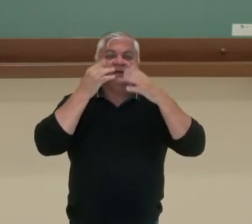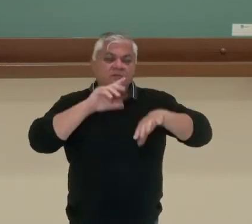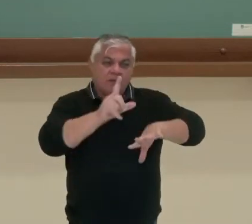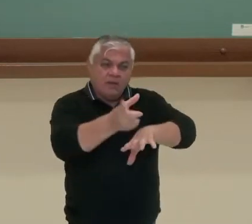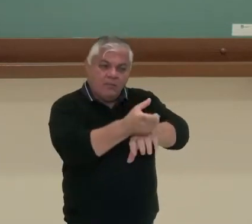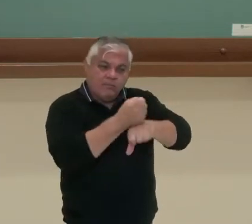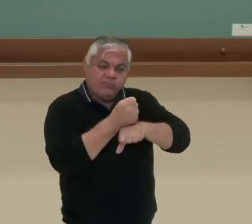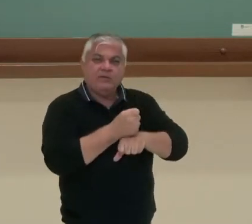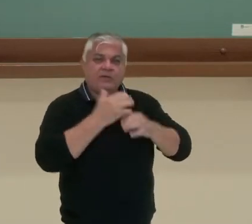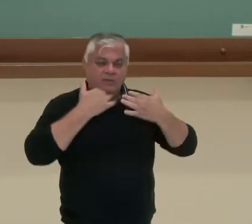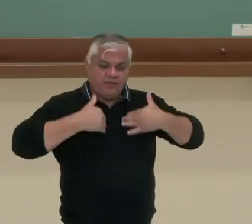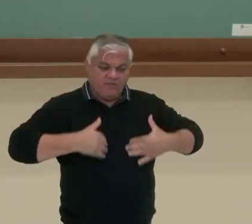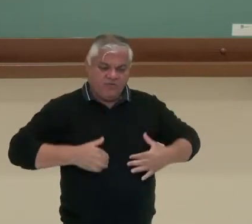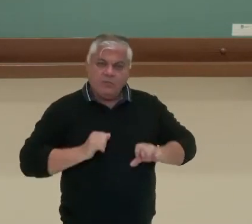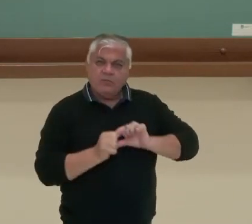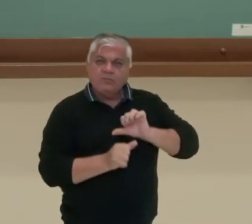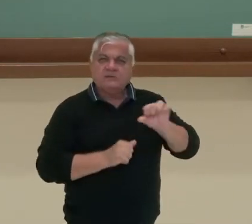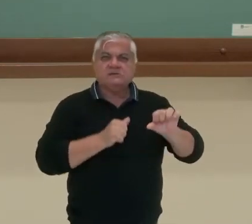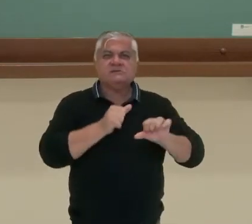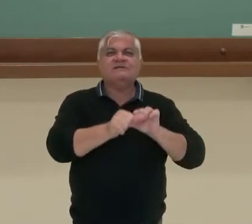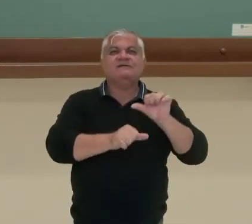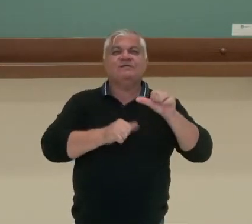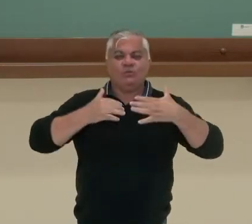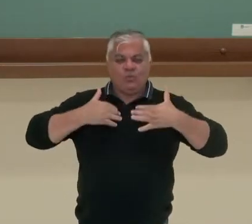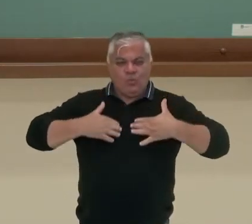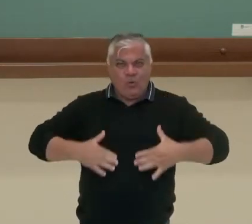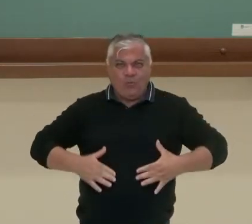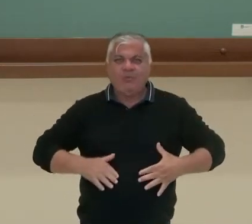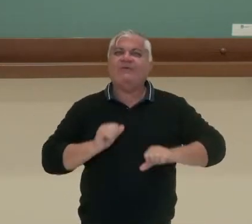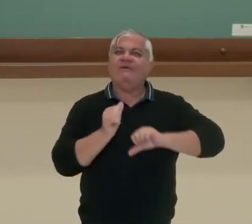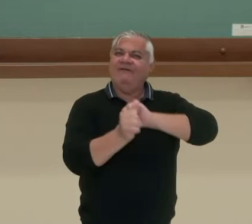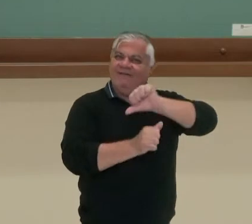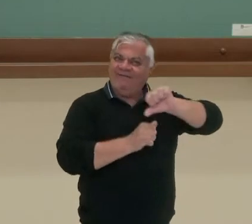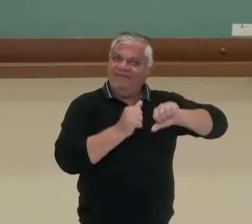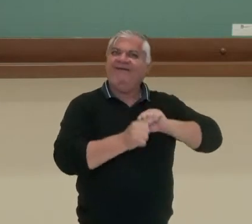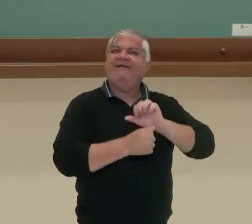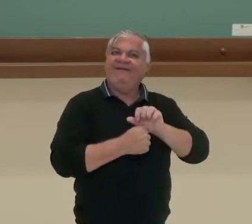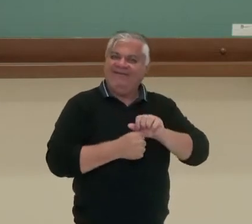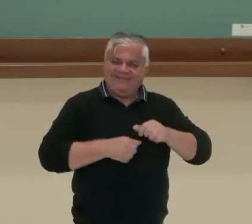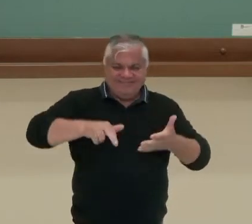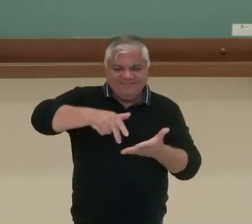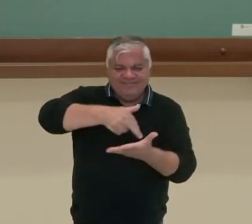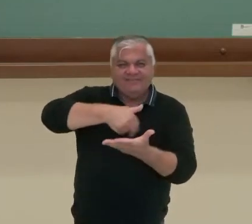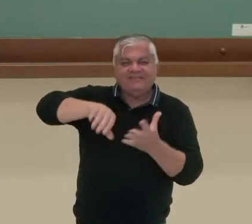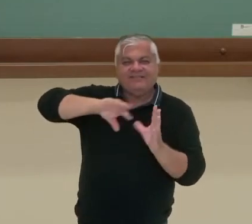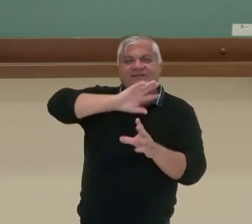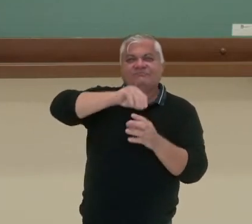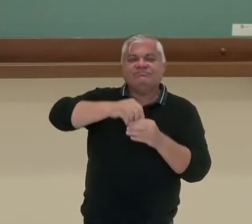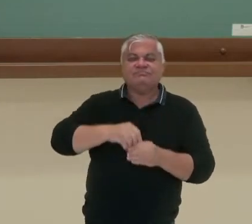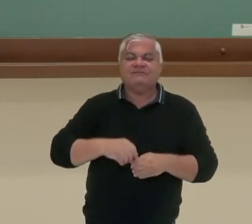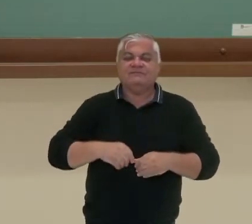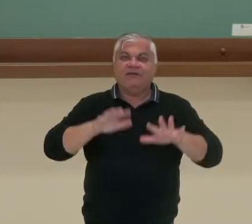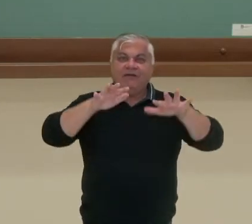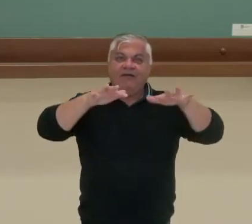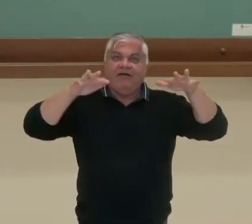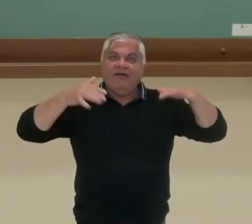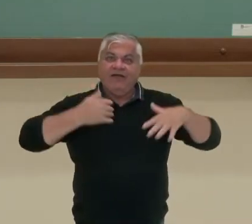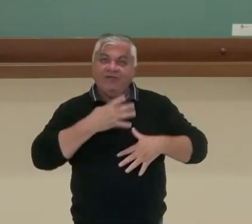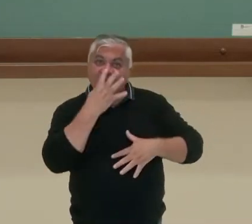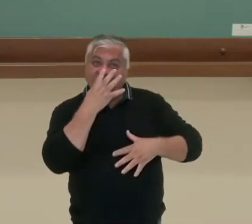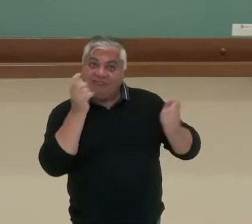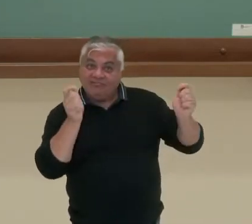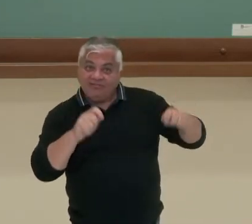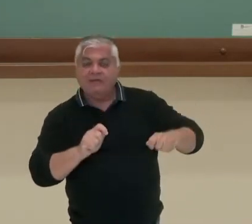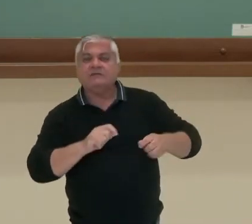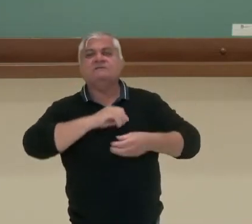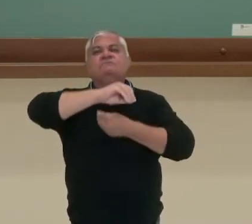pegar performance, que é exatamente aquela questão do uso do corpo, uma mensagem que pode ser assistida por público ou não. Então, tudo isso ela vai pegar